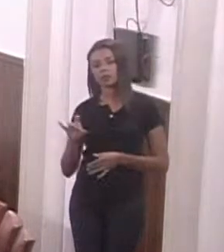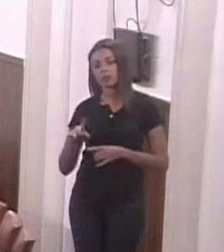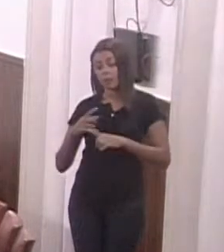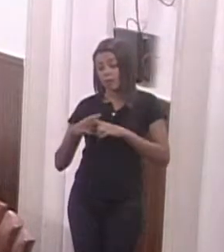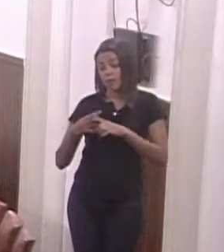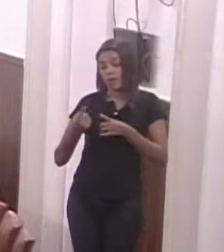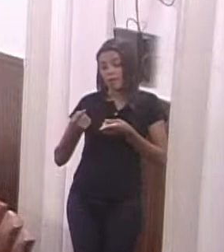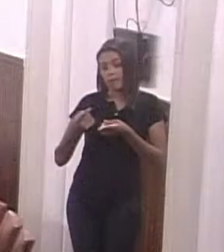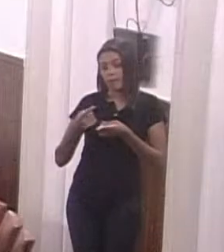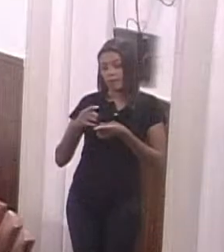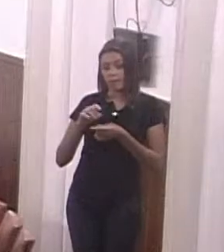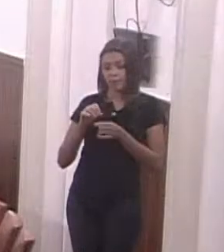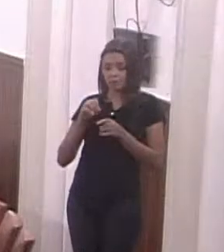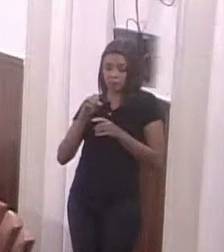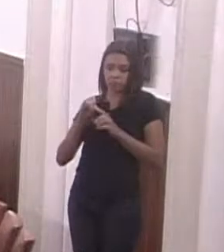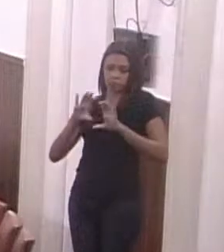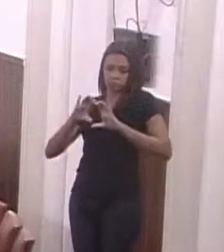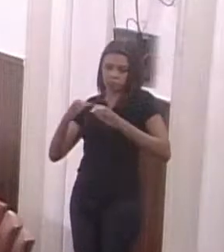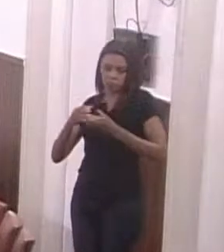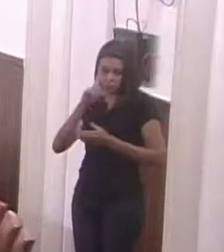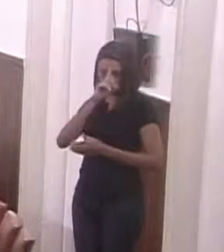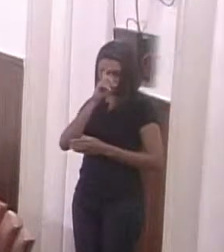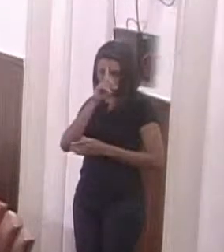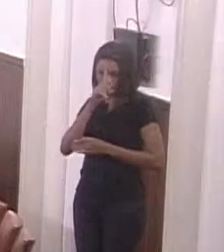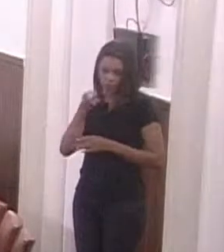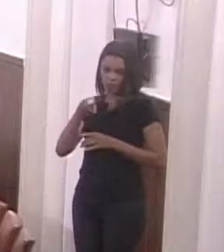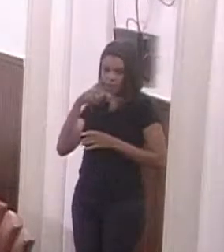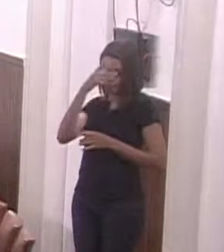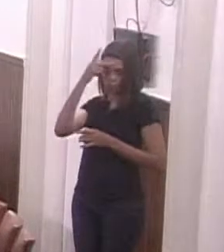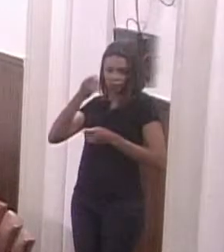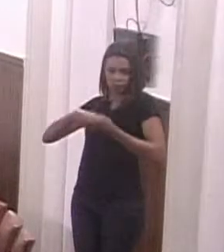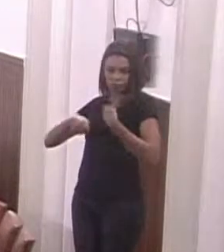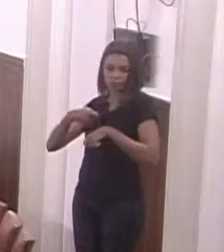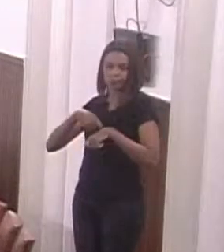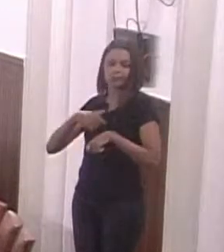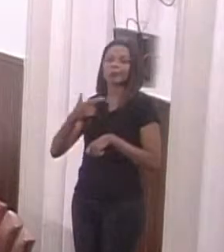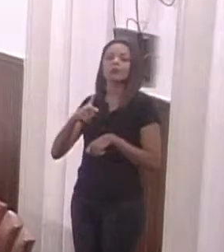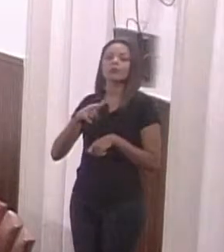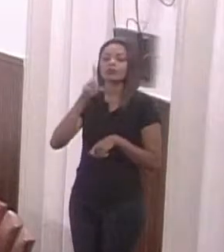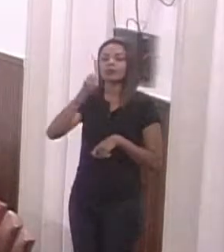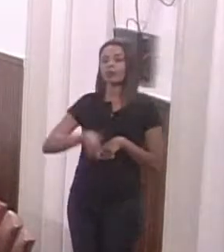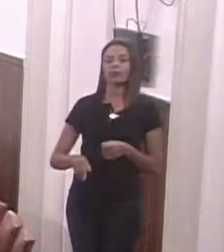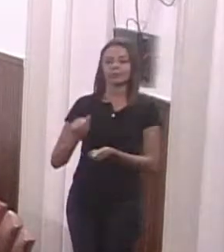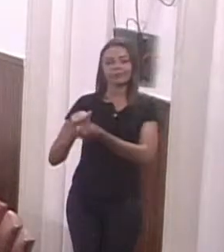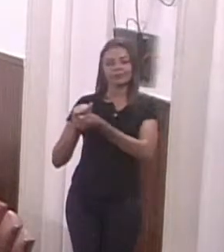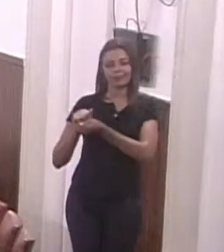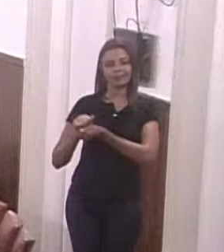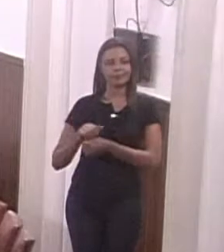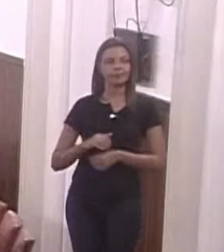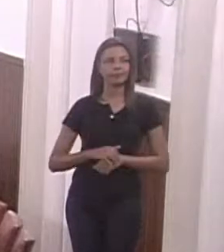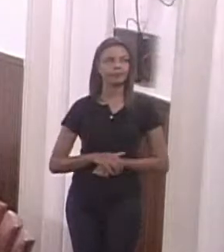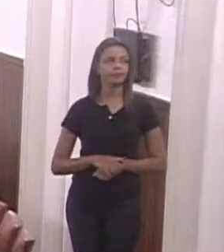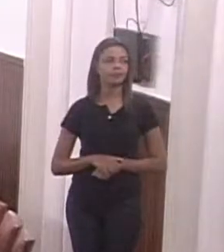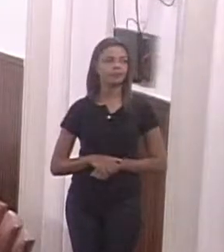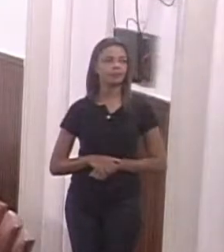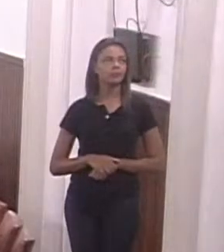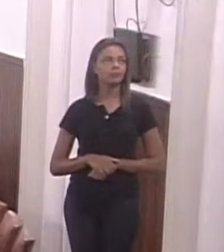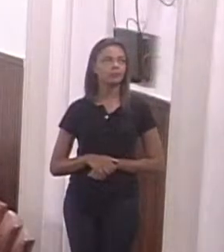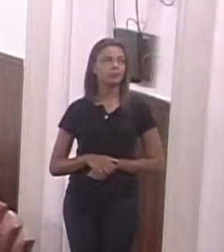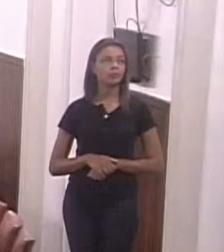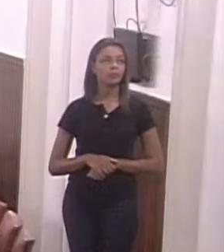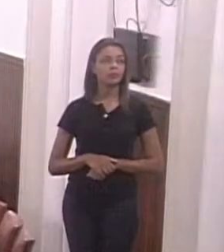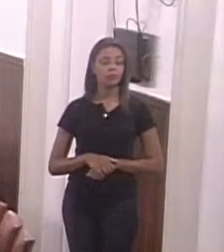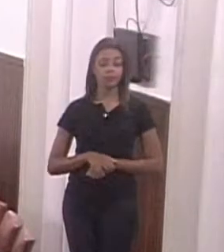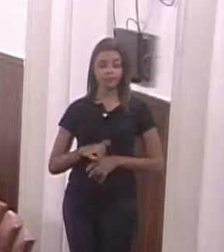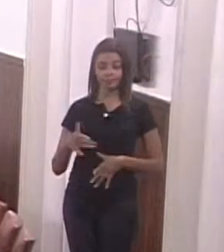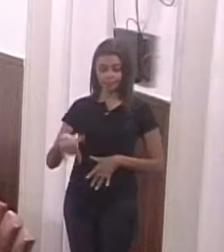segundo as organizações dos hospitais, essas coordenações, elas não têm direito a isso. Próximo. Então,